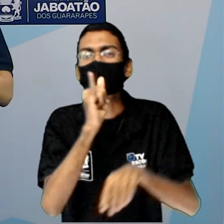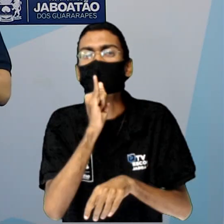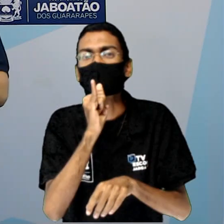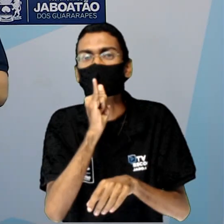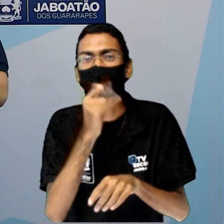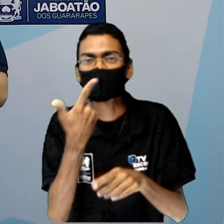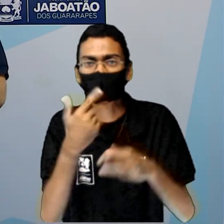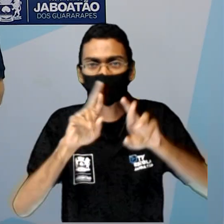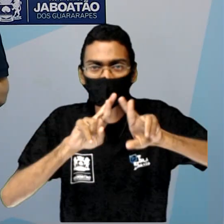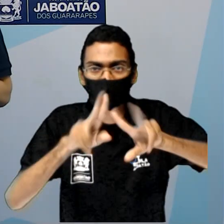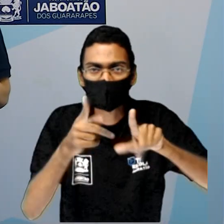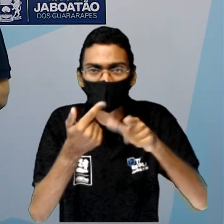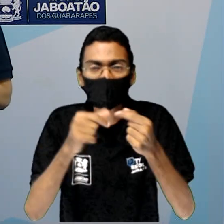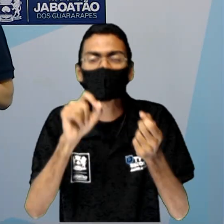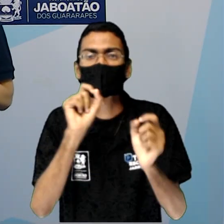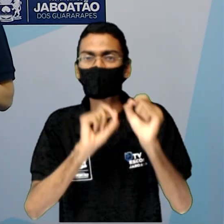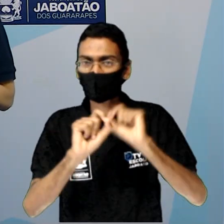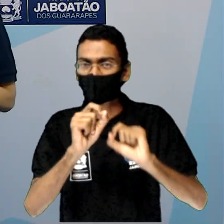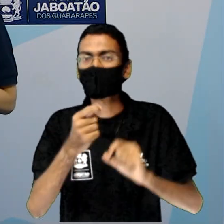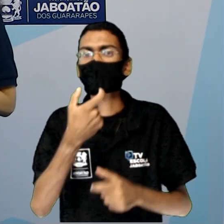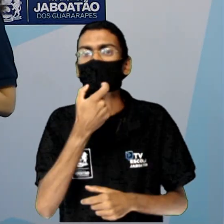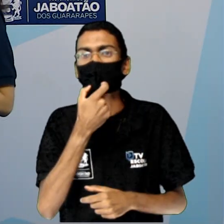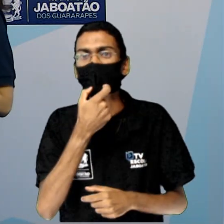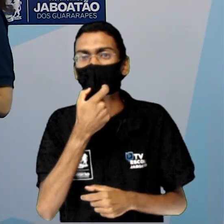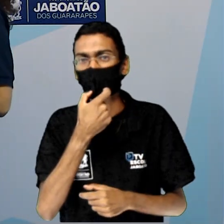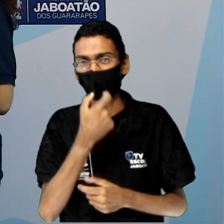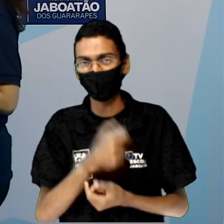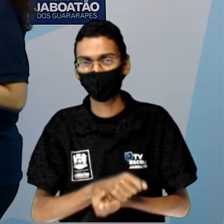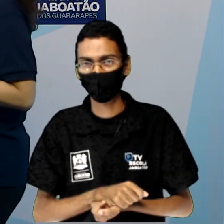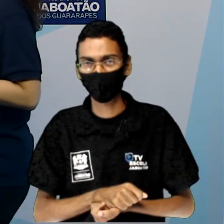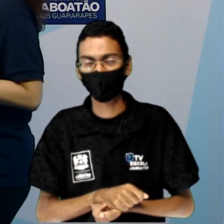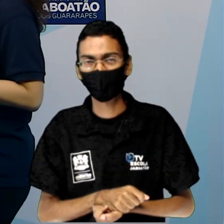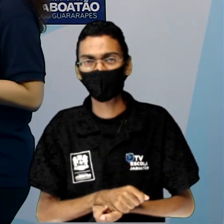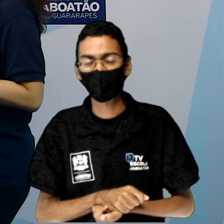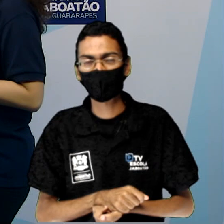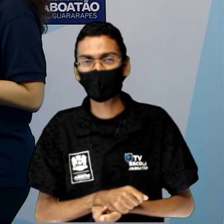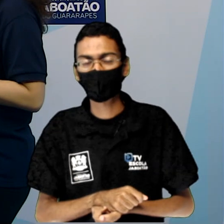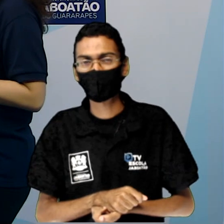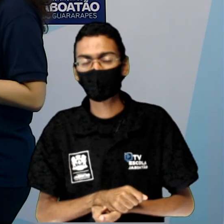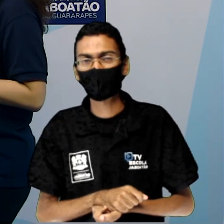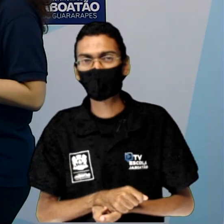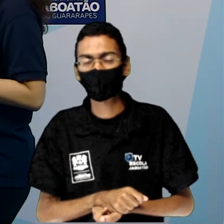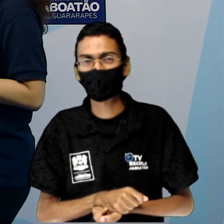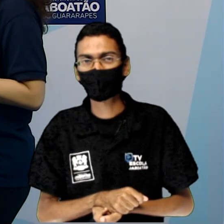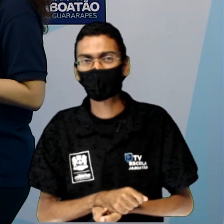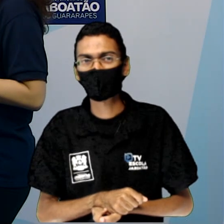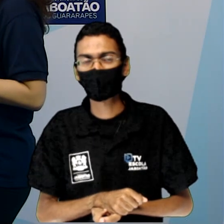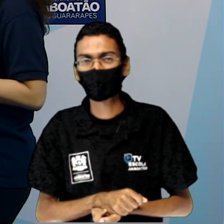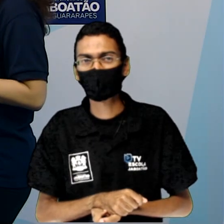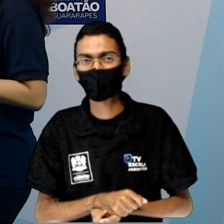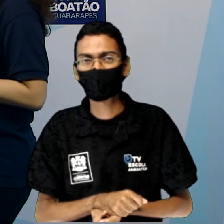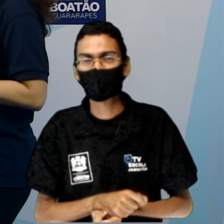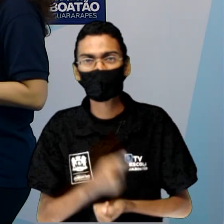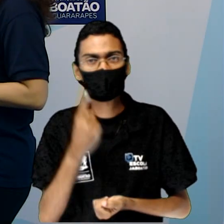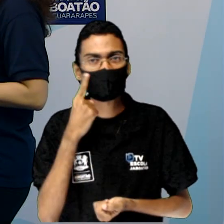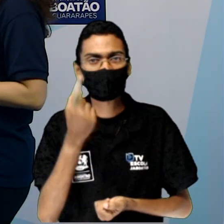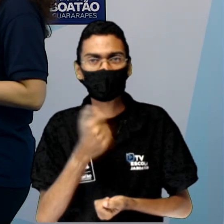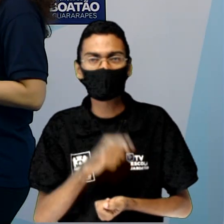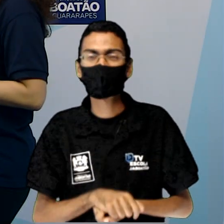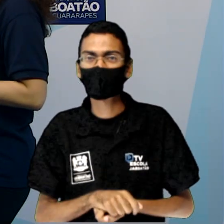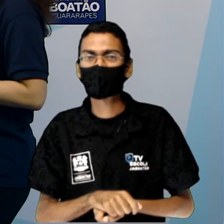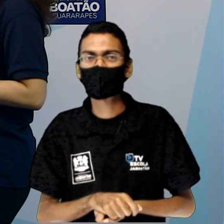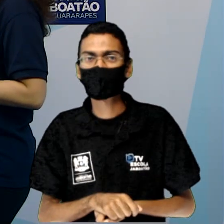uma diferença na língua inglesa. Olha,